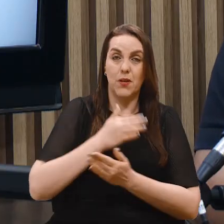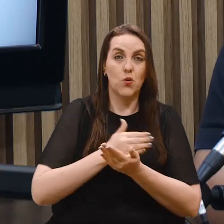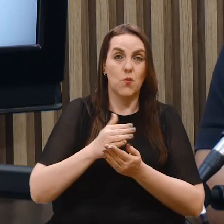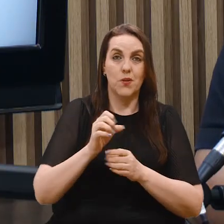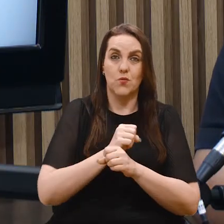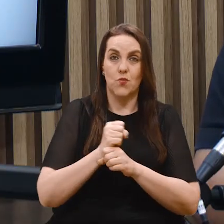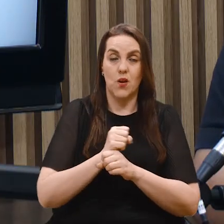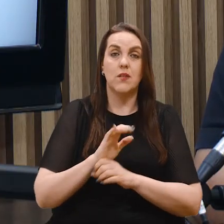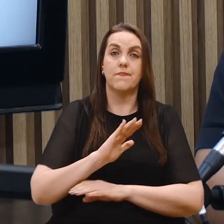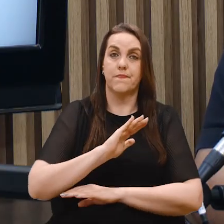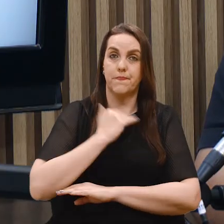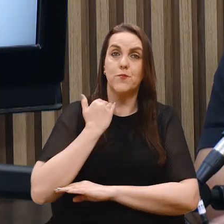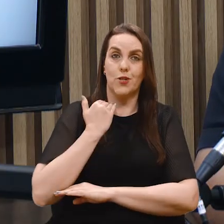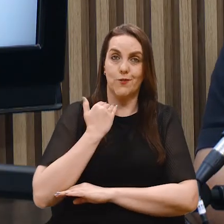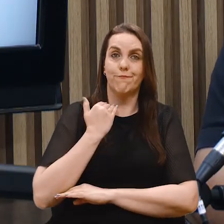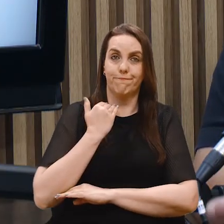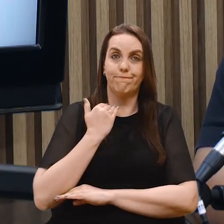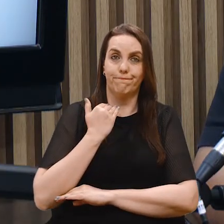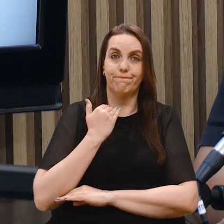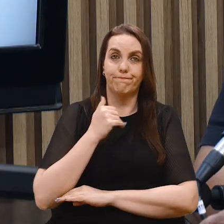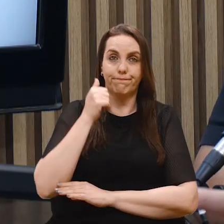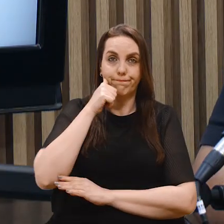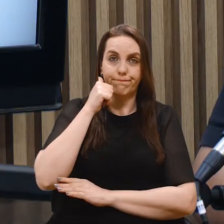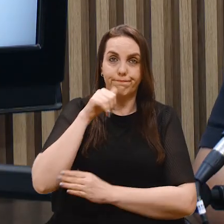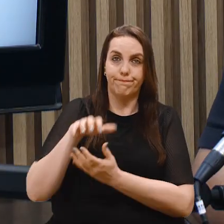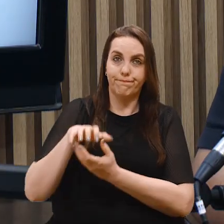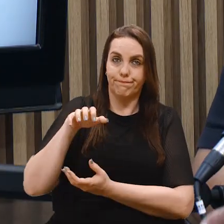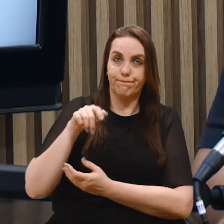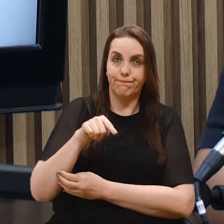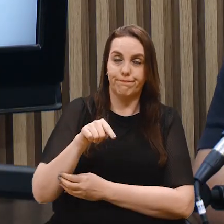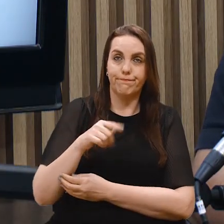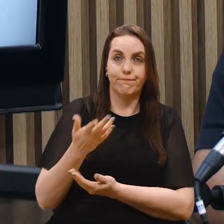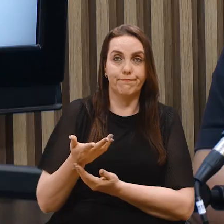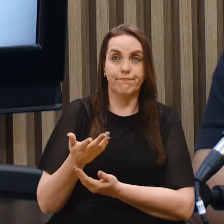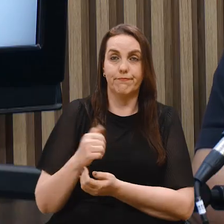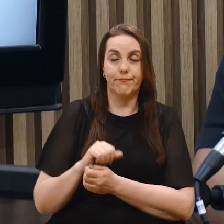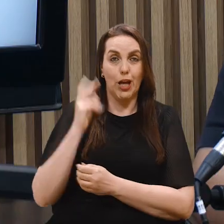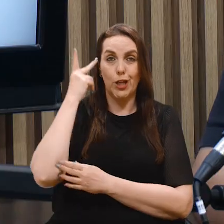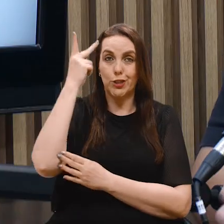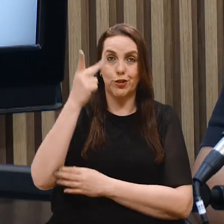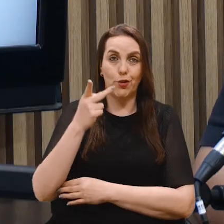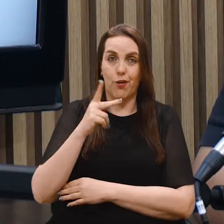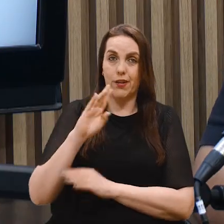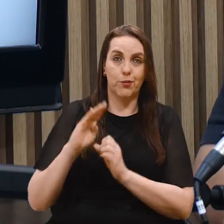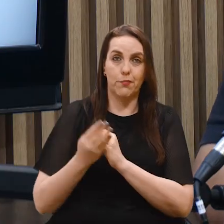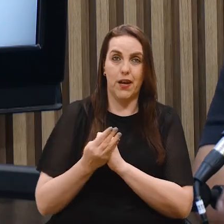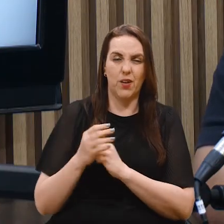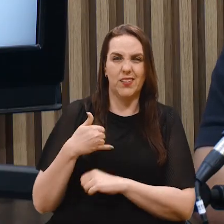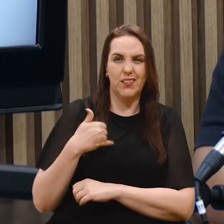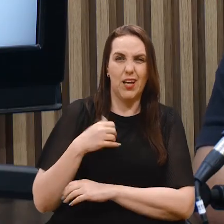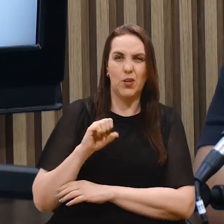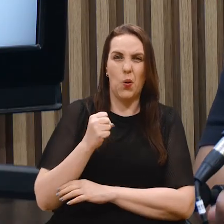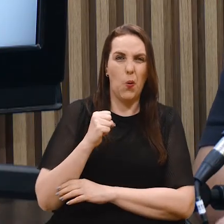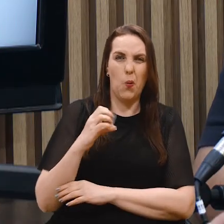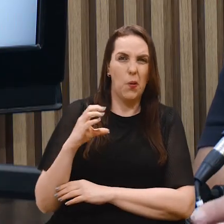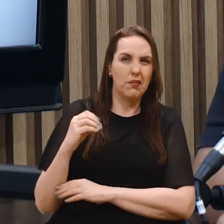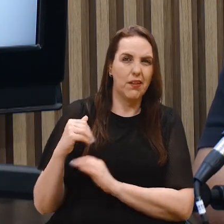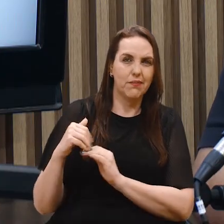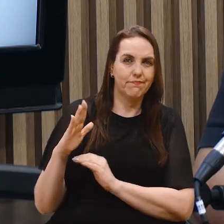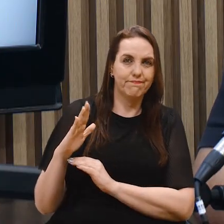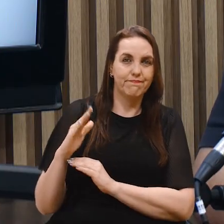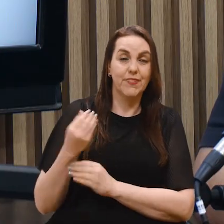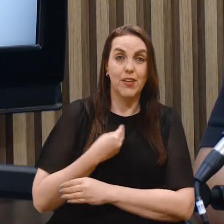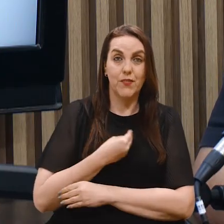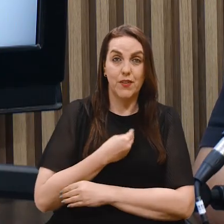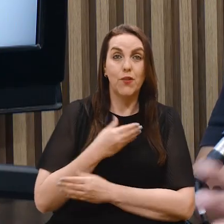resultou em morte. De uma senhora que eu vou dizer que carregou a história do bairro ali. Com 80 e poucos anos, ela viveu o início do